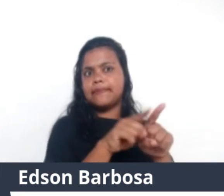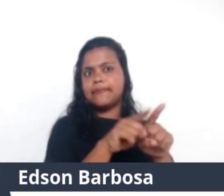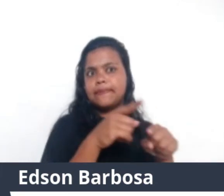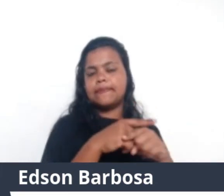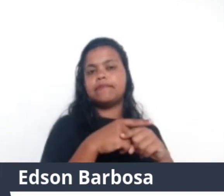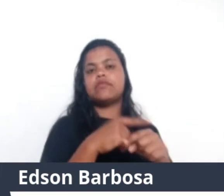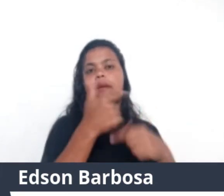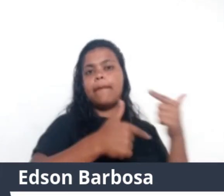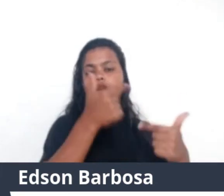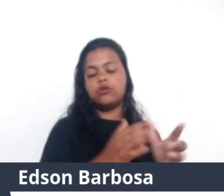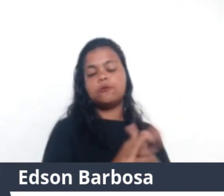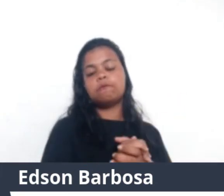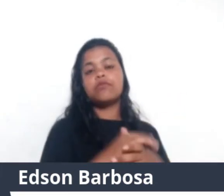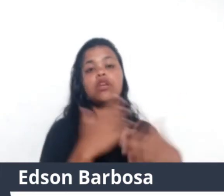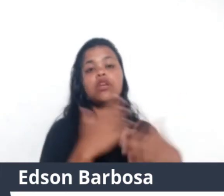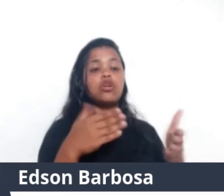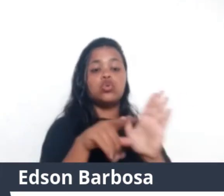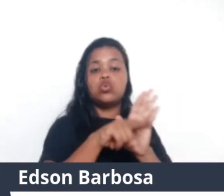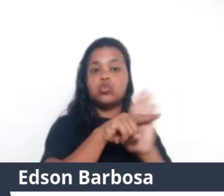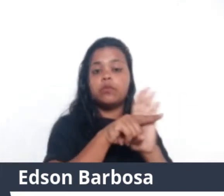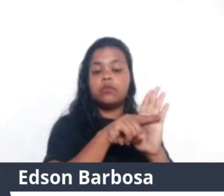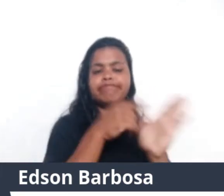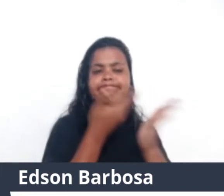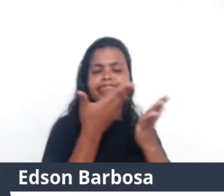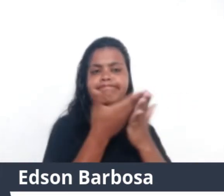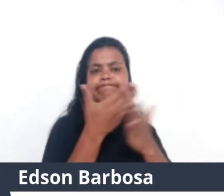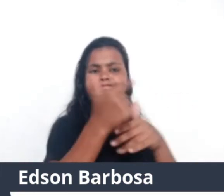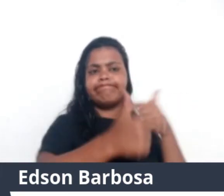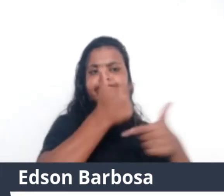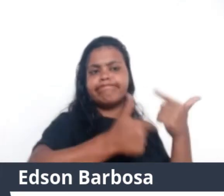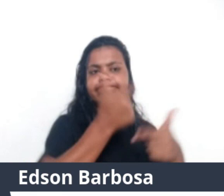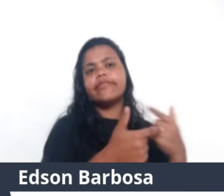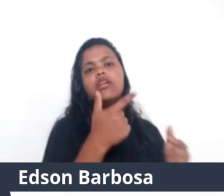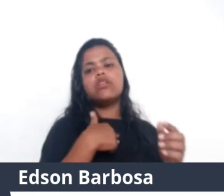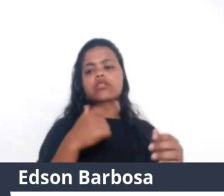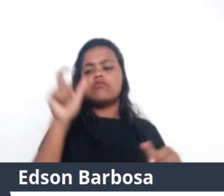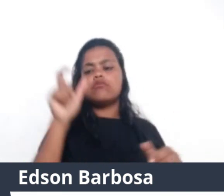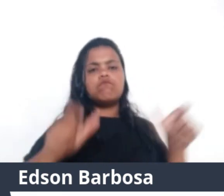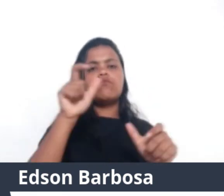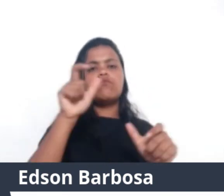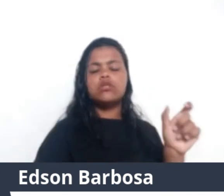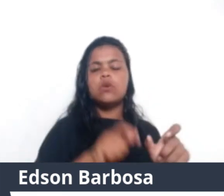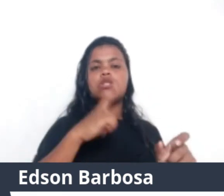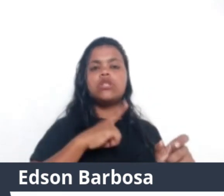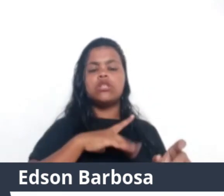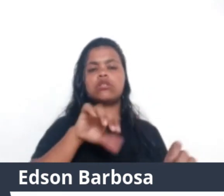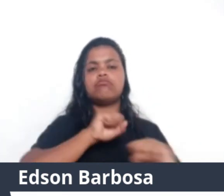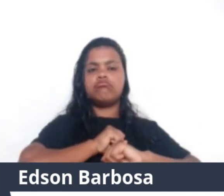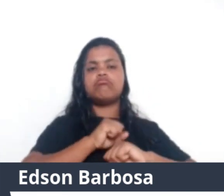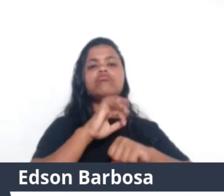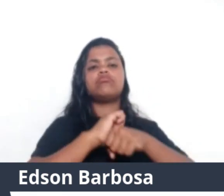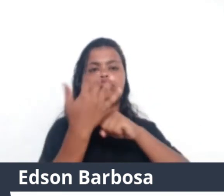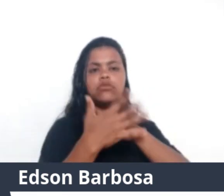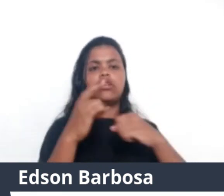e aí a gente estava fazendo os exames dos pacientes que estão internados, e um colega